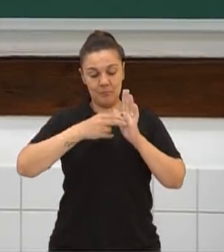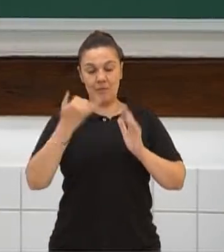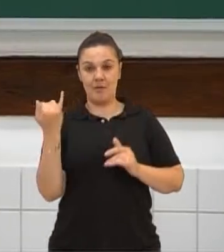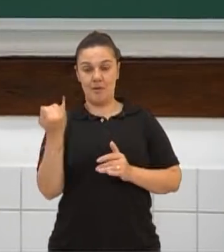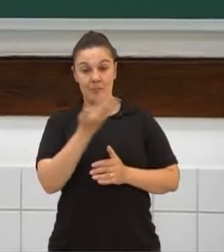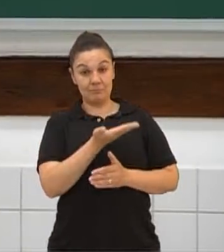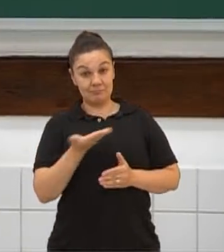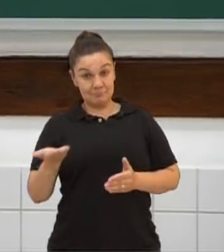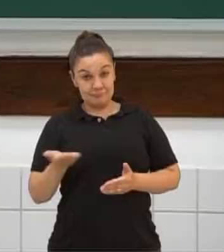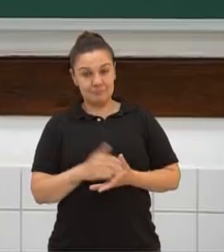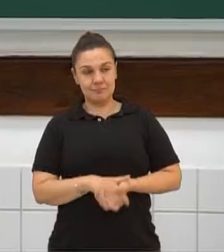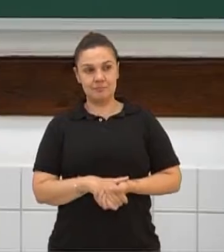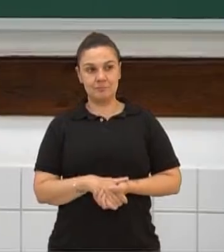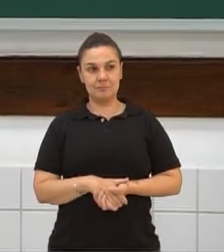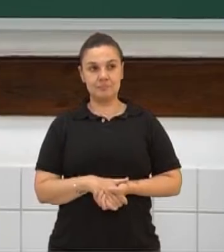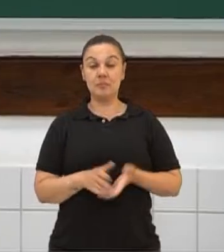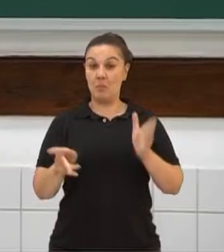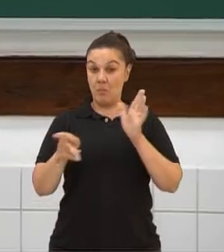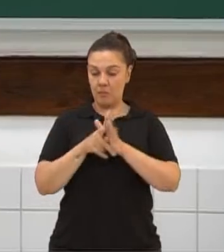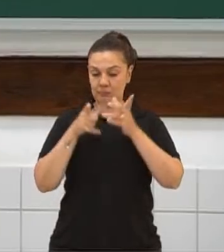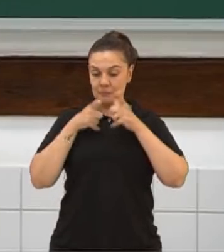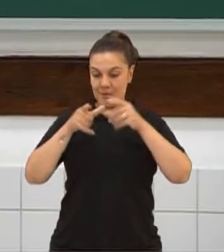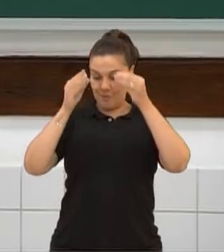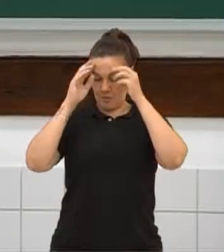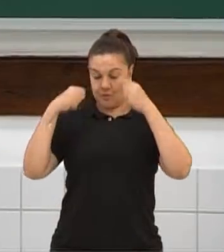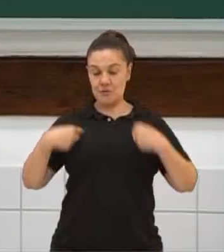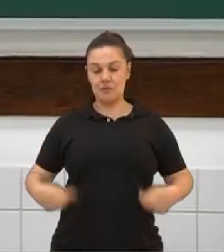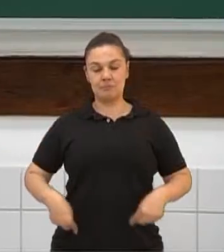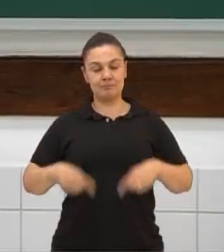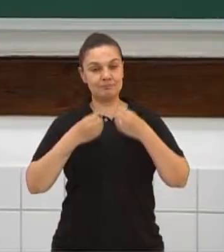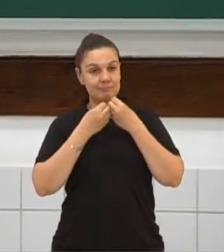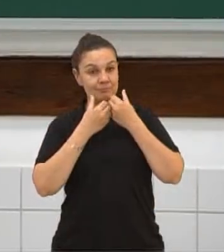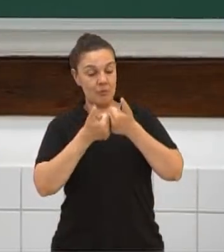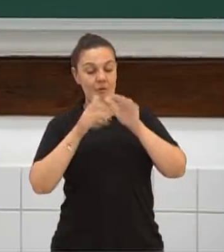importância dela enquanto linguagem